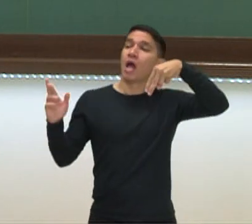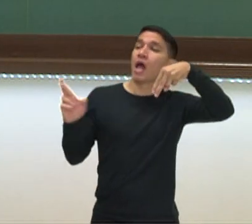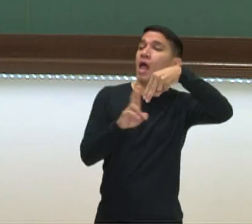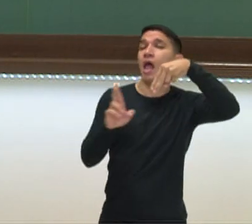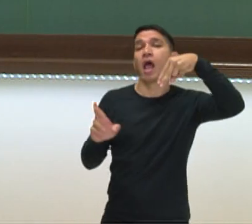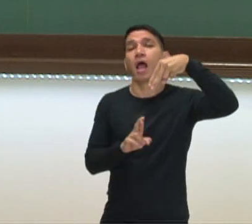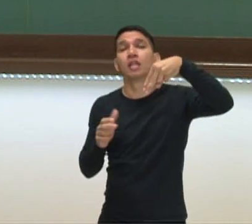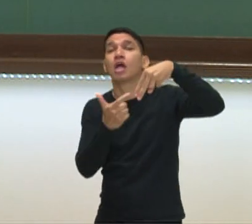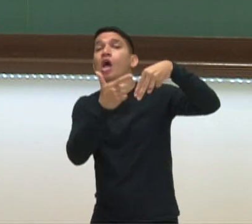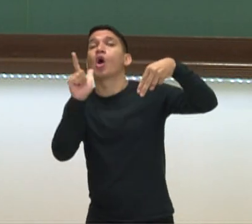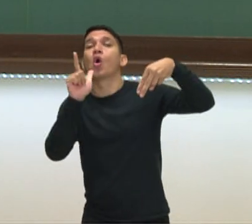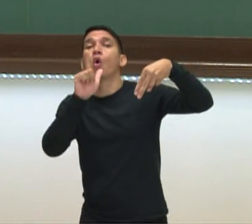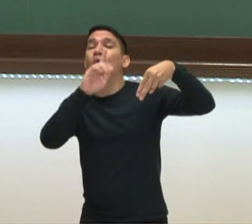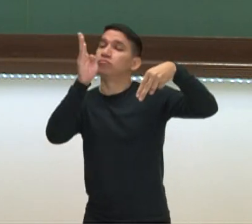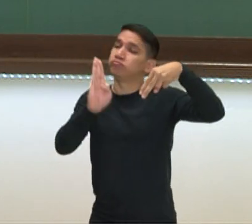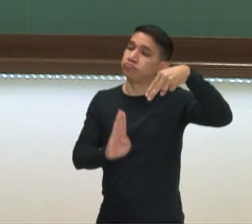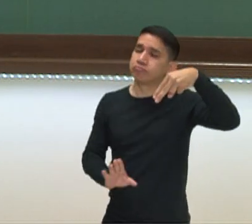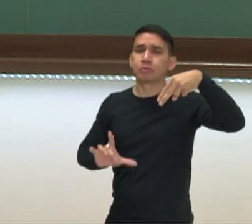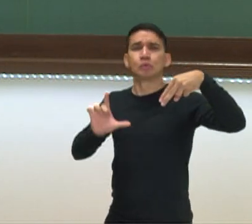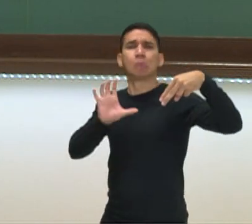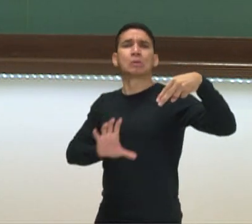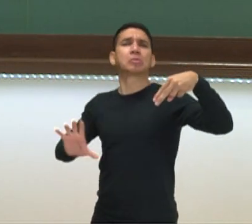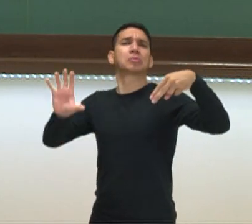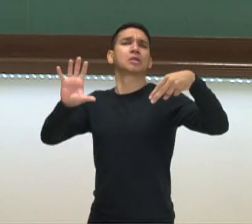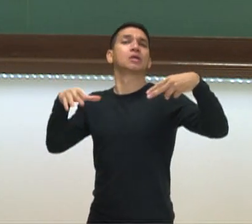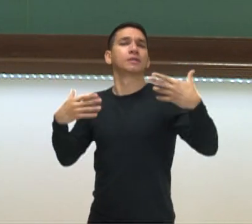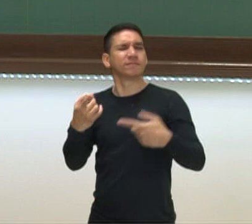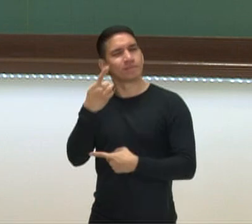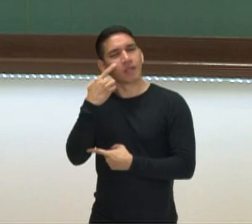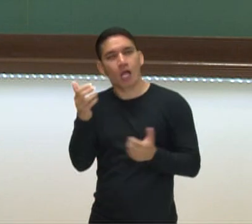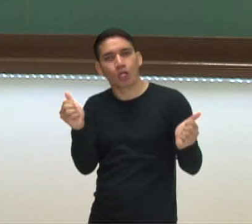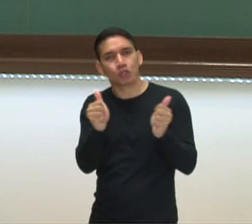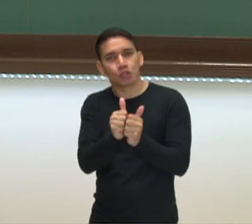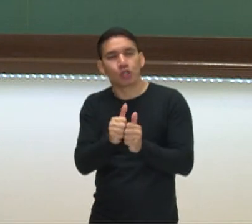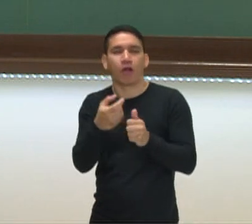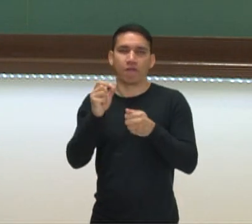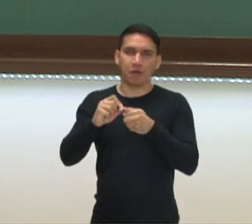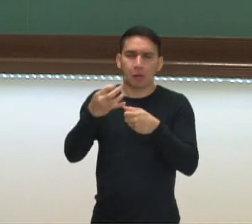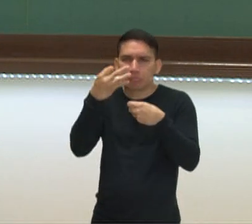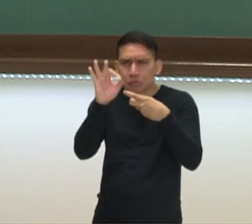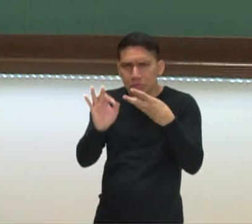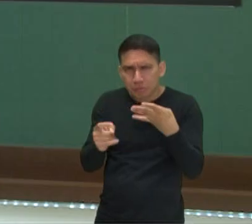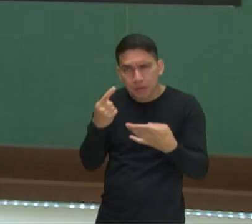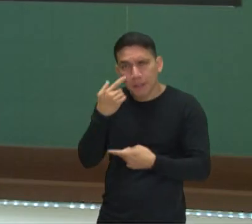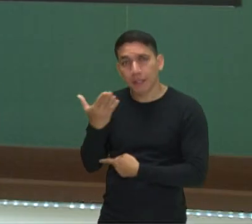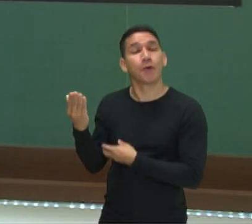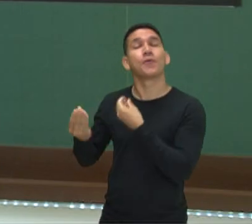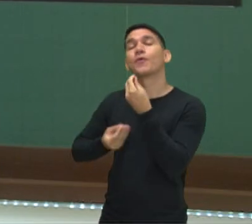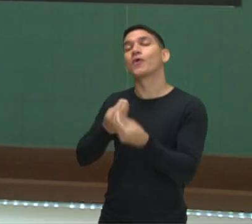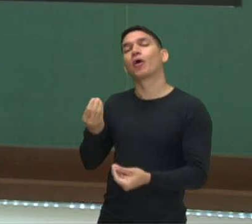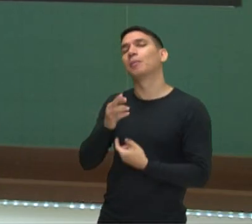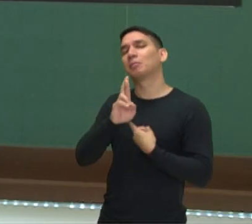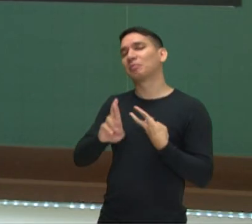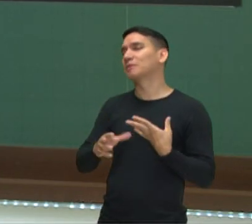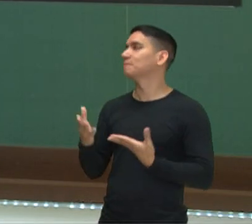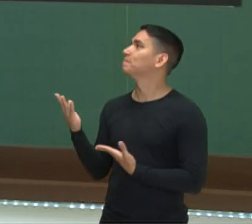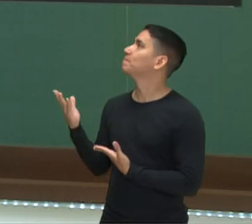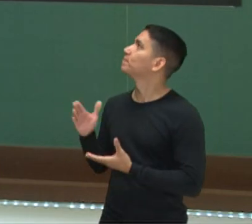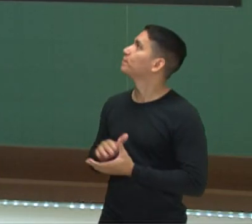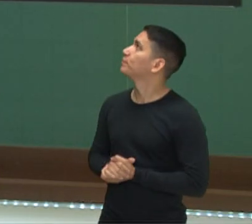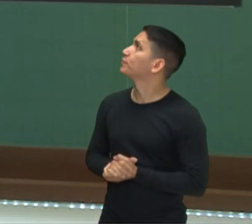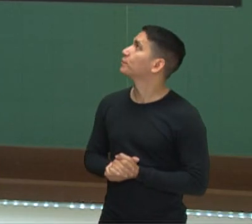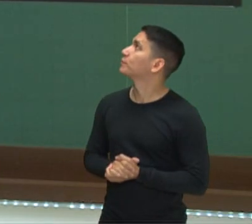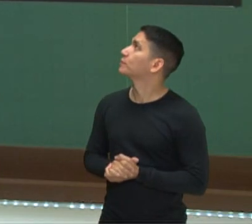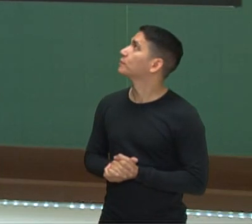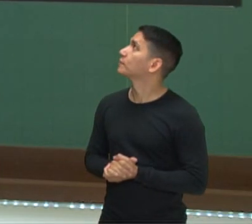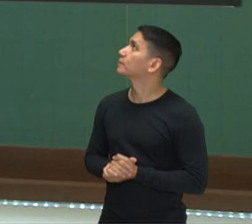a outras partes do Brasil. Então, vamos juntos ali fazer a correção para ver como é que ficou a resposta? Então, o que que nós